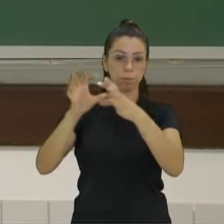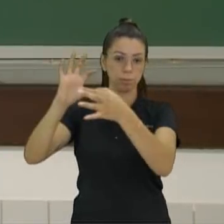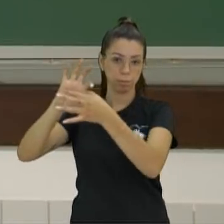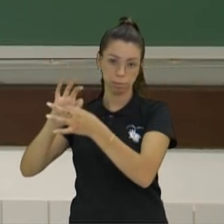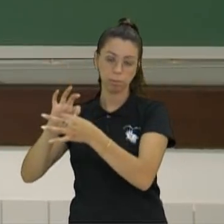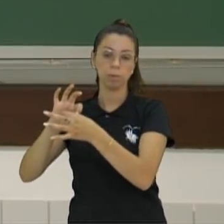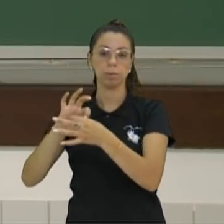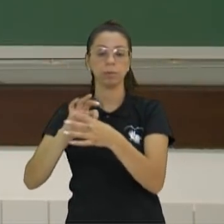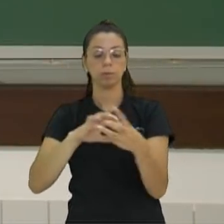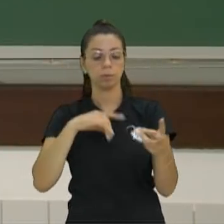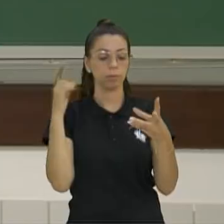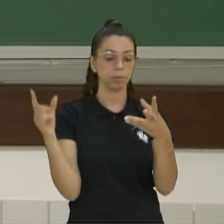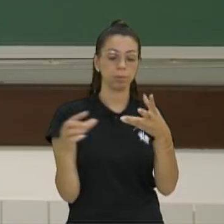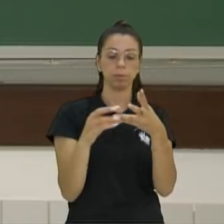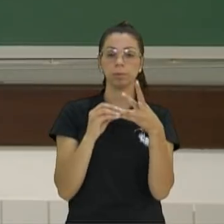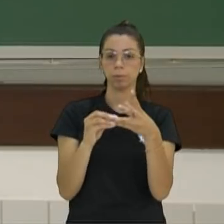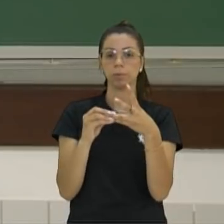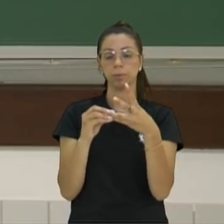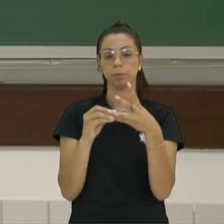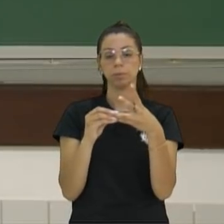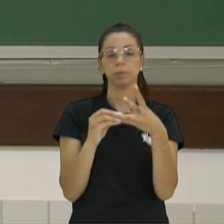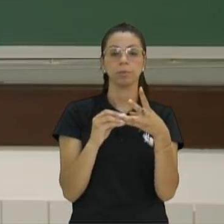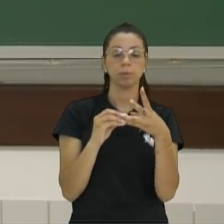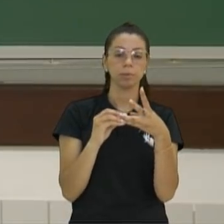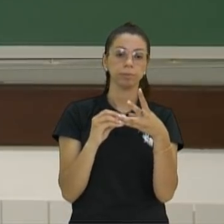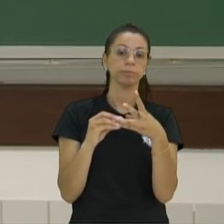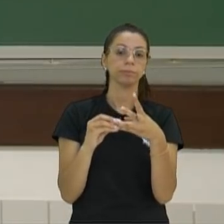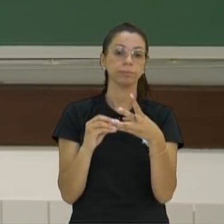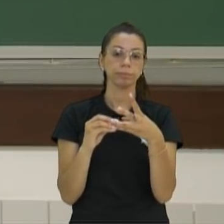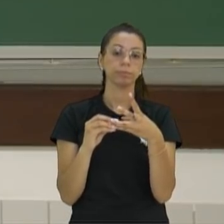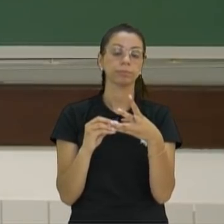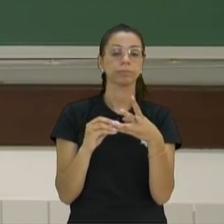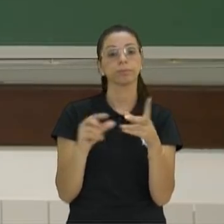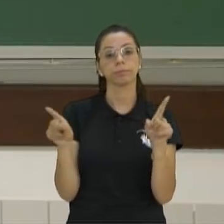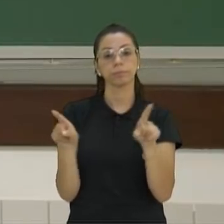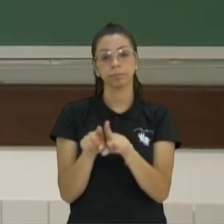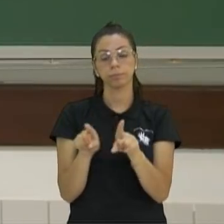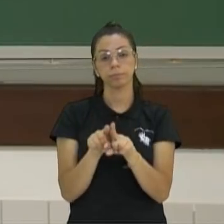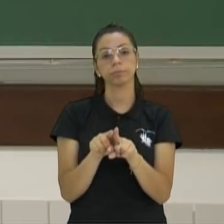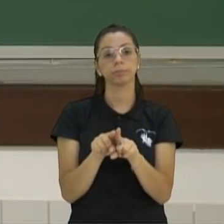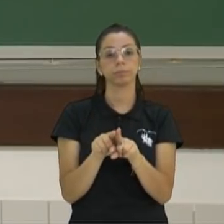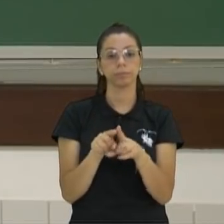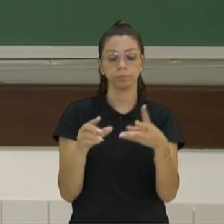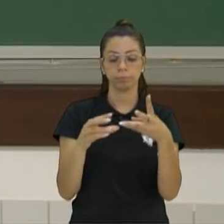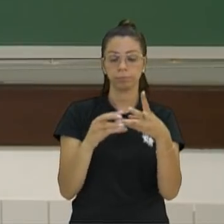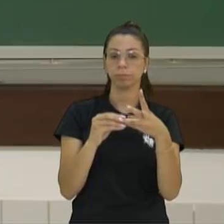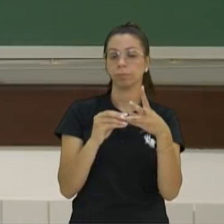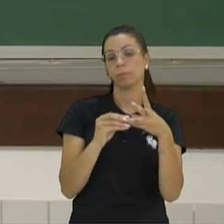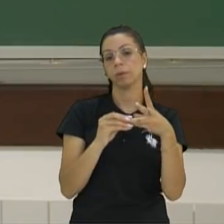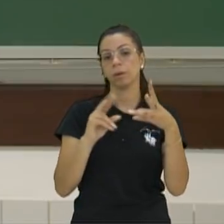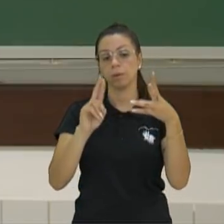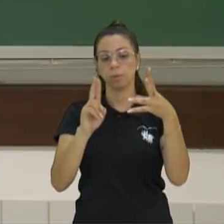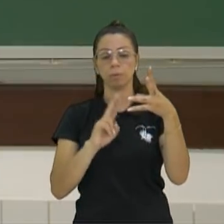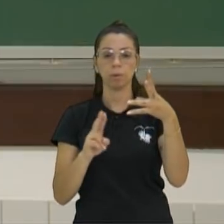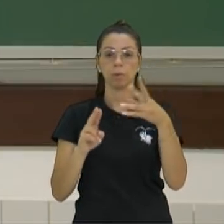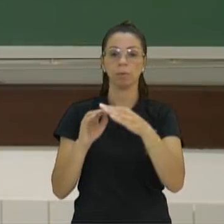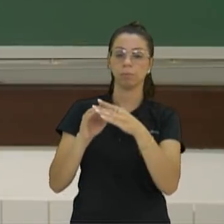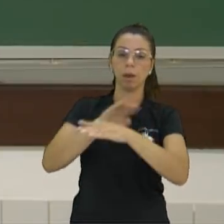e o BMX, e depois mais 2, né? Nós tratamos na nossa aula, o downhill, que é a descida